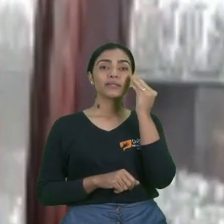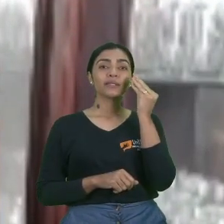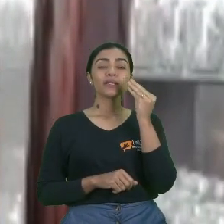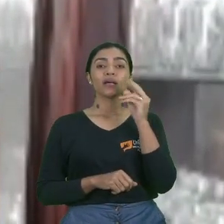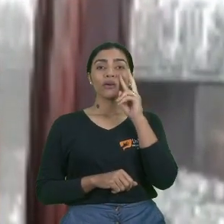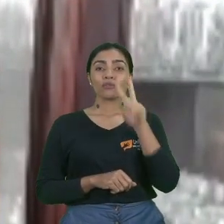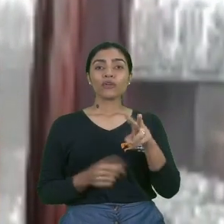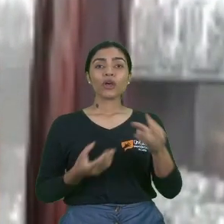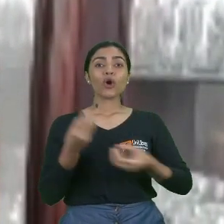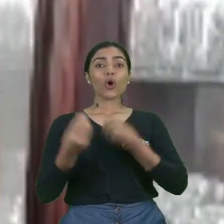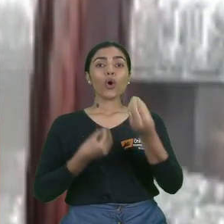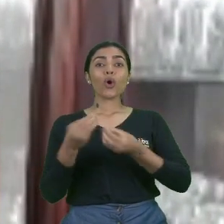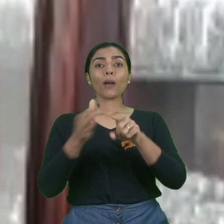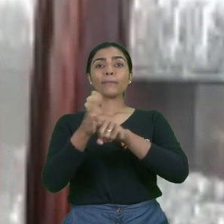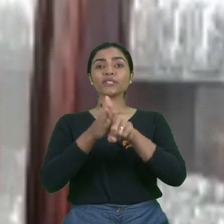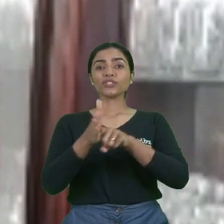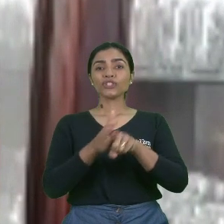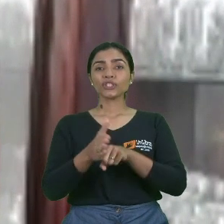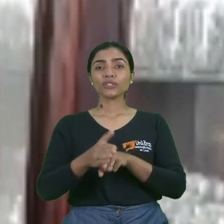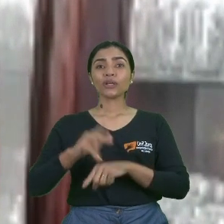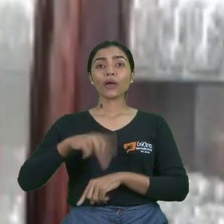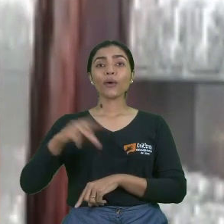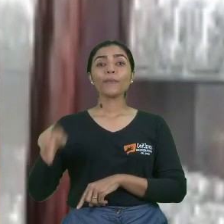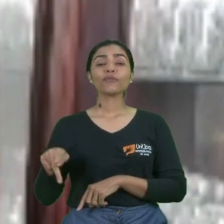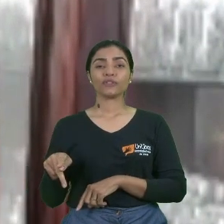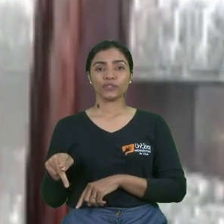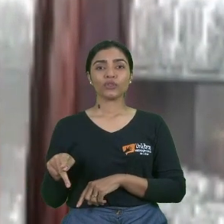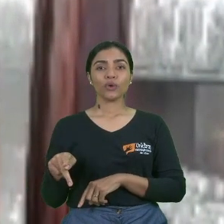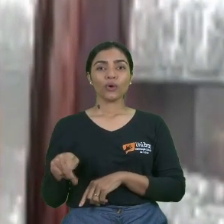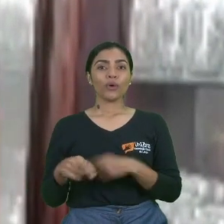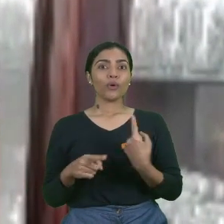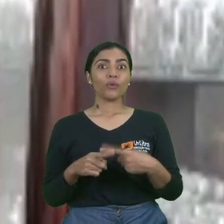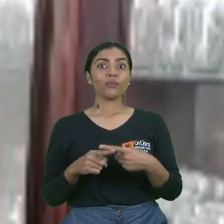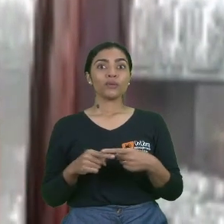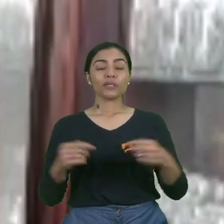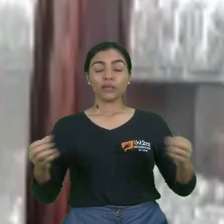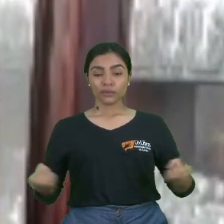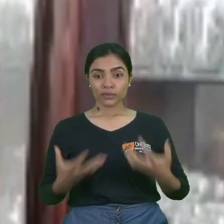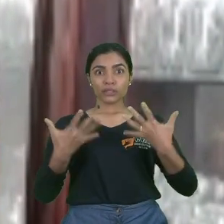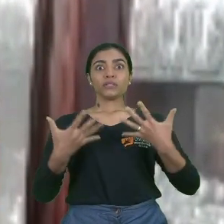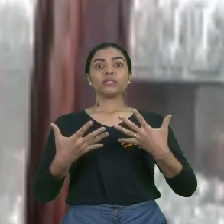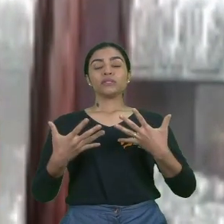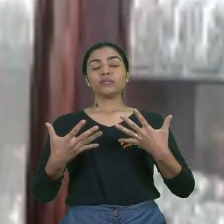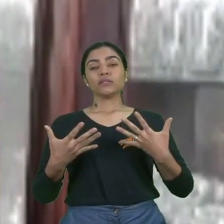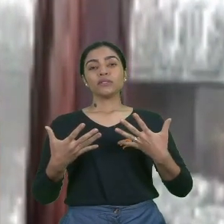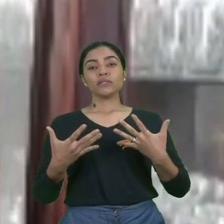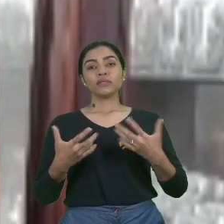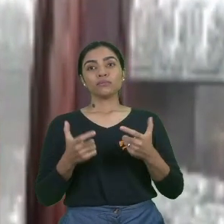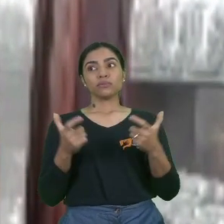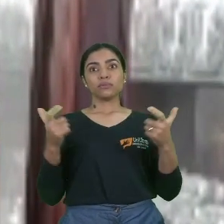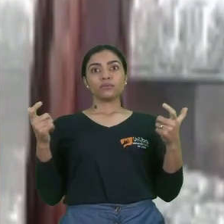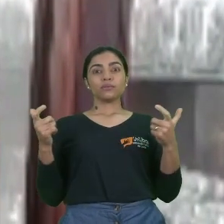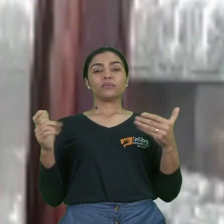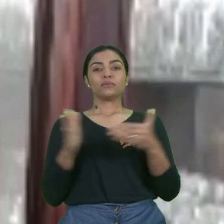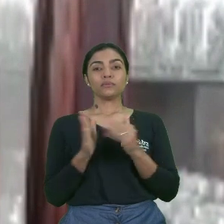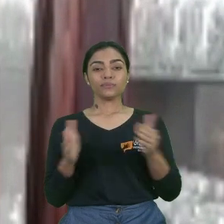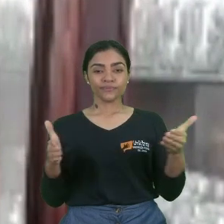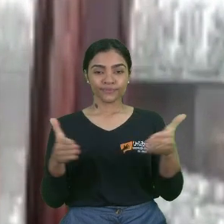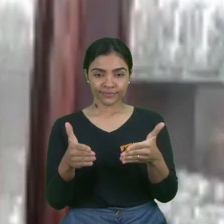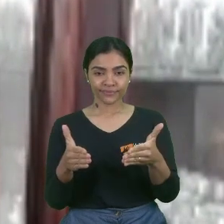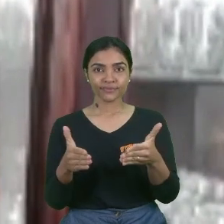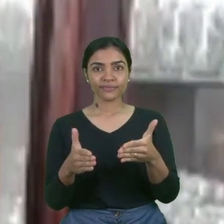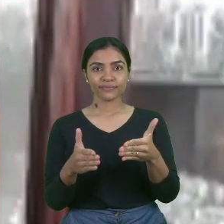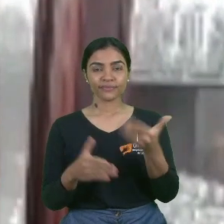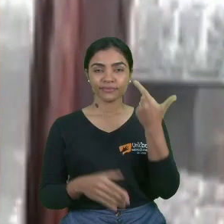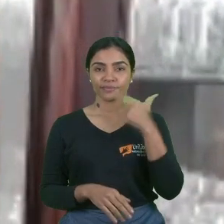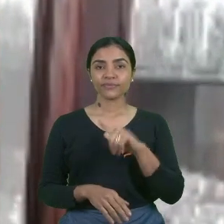como pesquisa do professor porque a evolução é grande até chegar nessa nesse ponto mas a gente